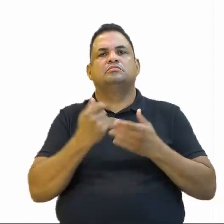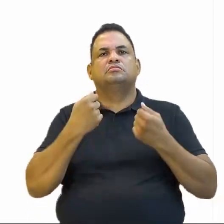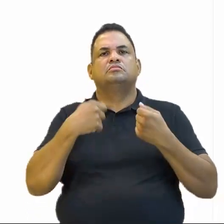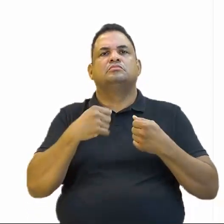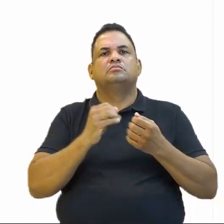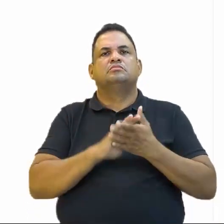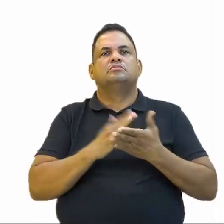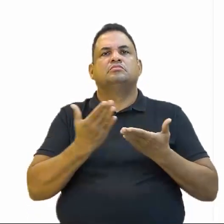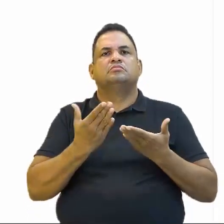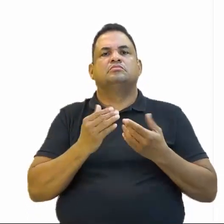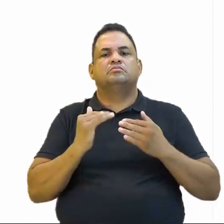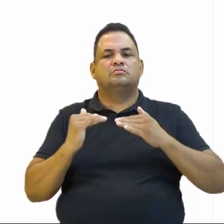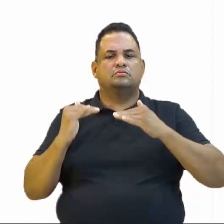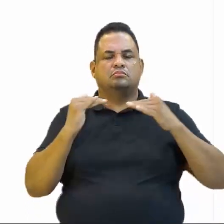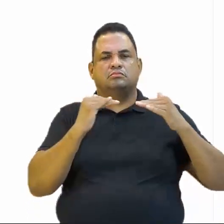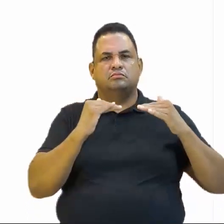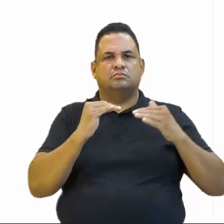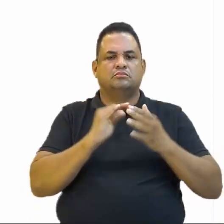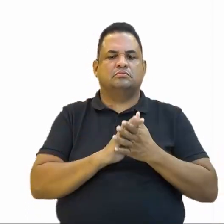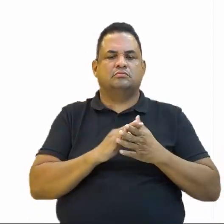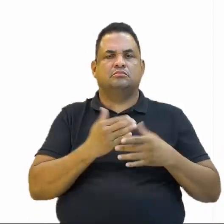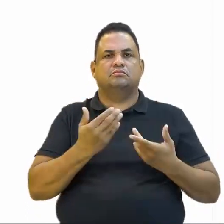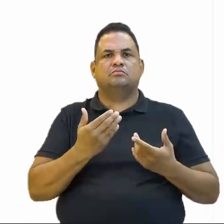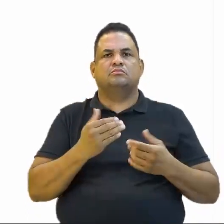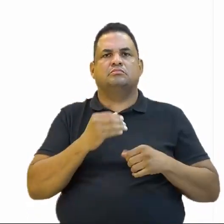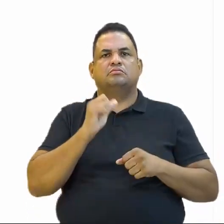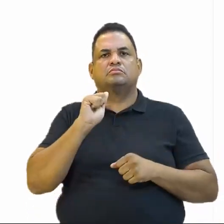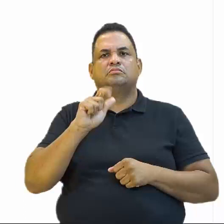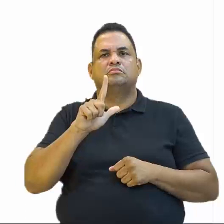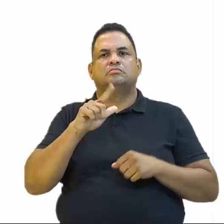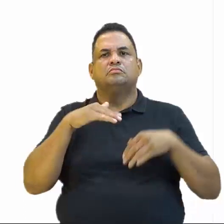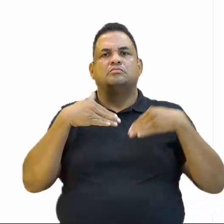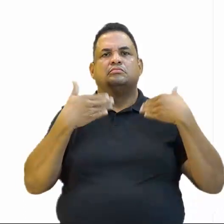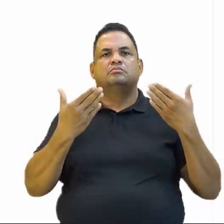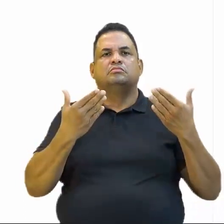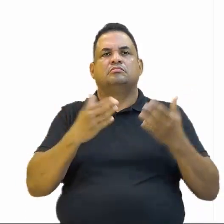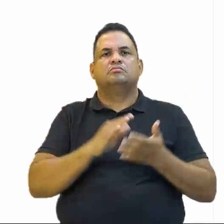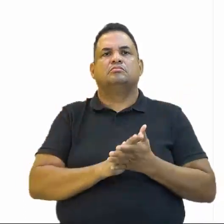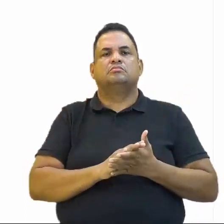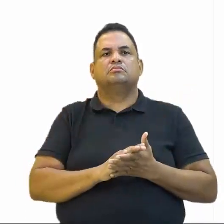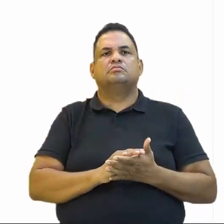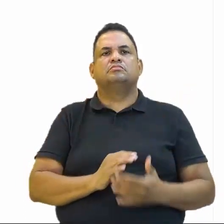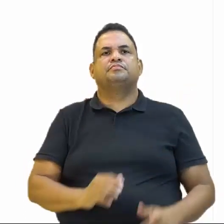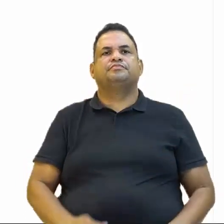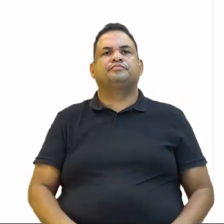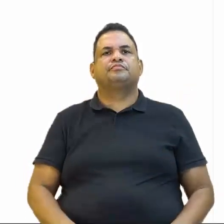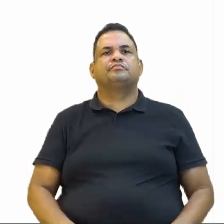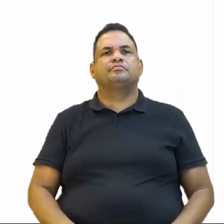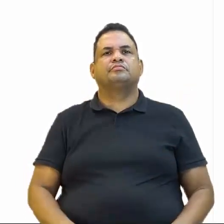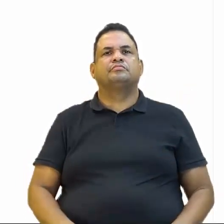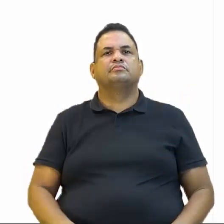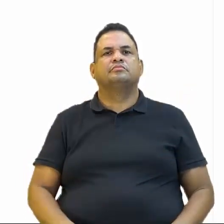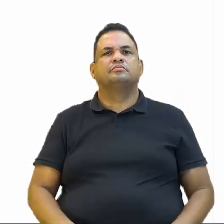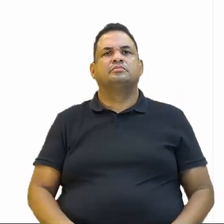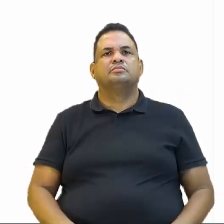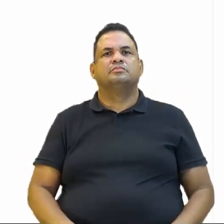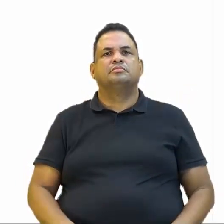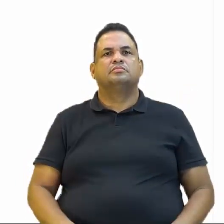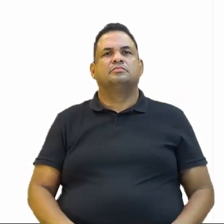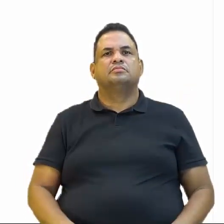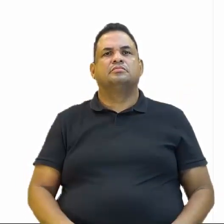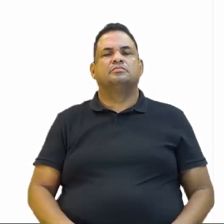anular a carga do alumínio. Quantos elementos nós temos aqui no hidróxido de alumínio? Nós temos